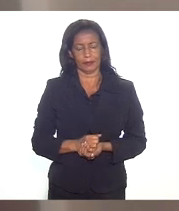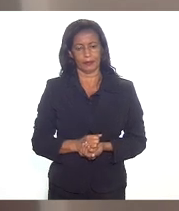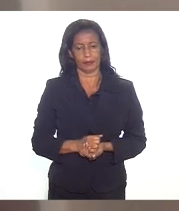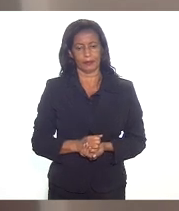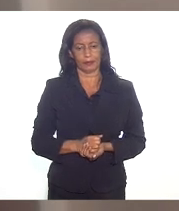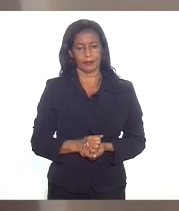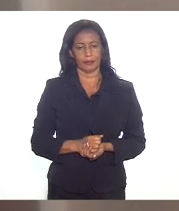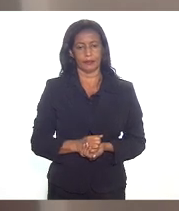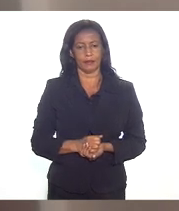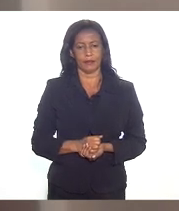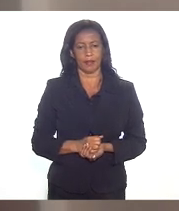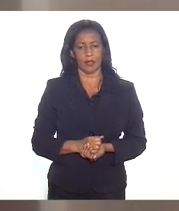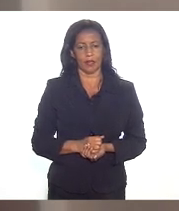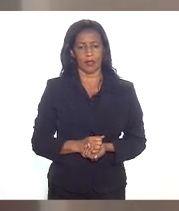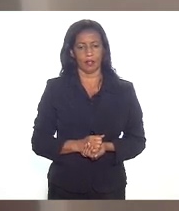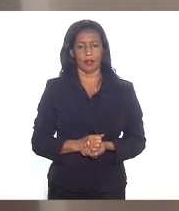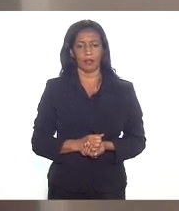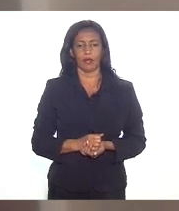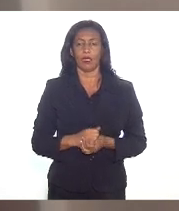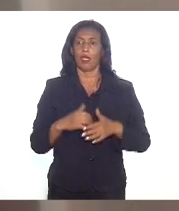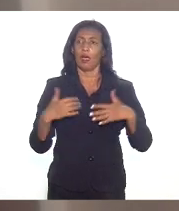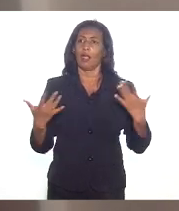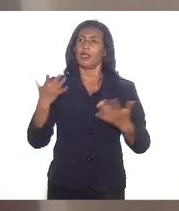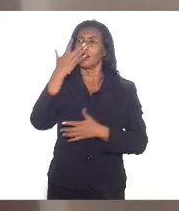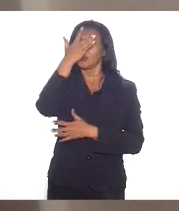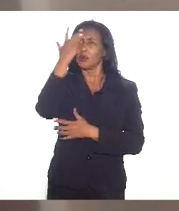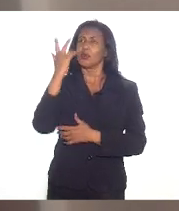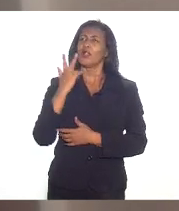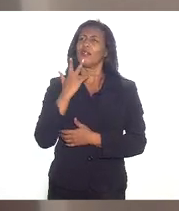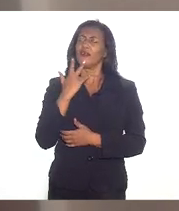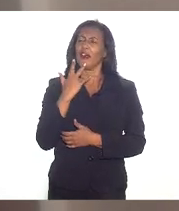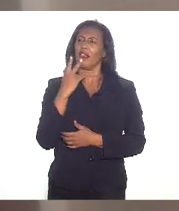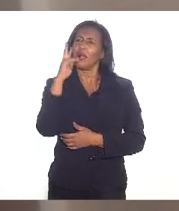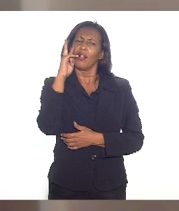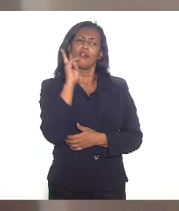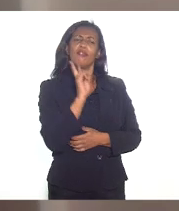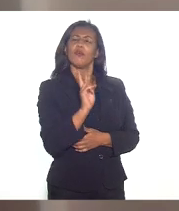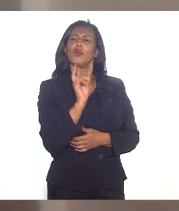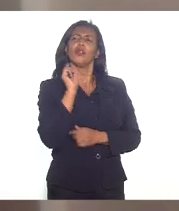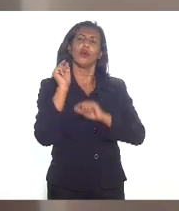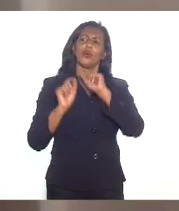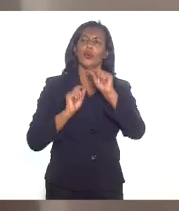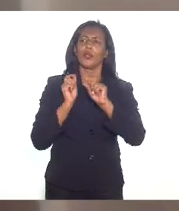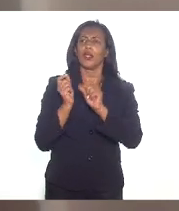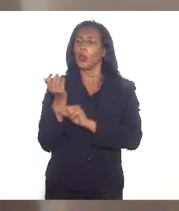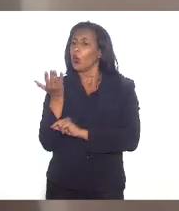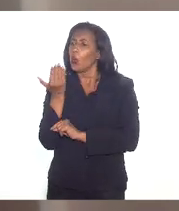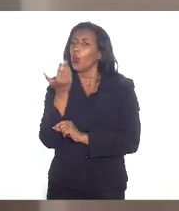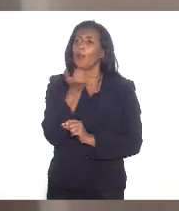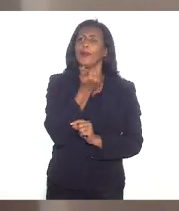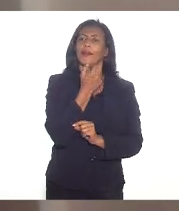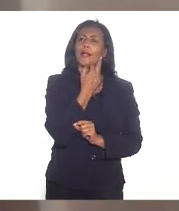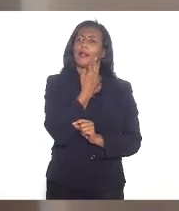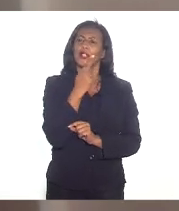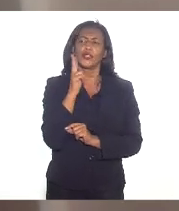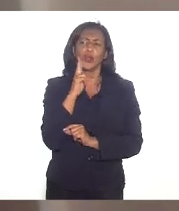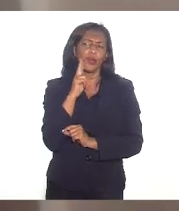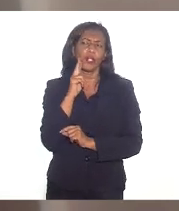Bom, aí muita gente fala, olha, mas vamos olhar então alimentação, restaurante, porque se as